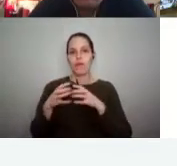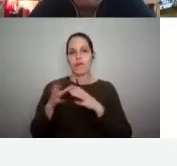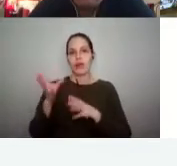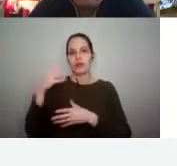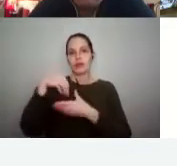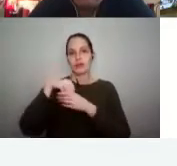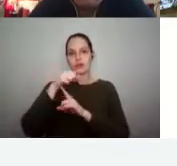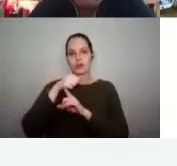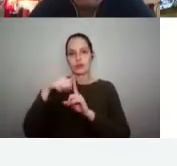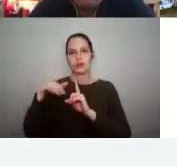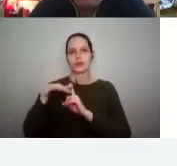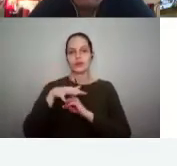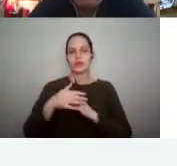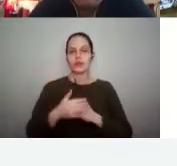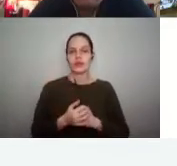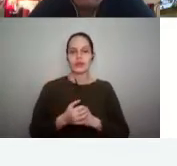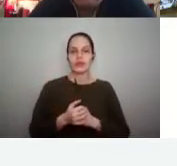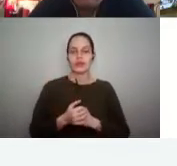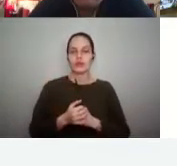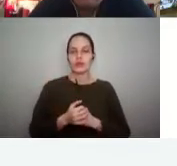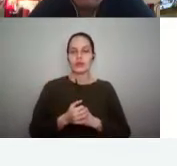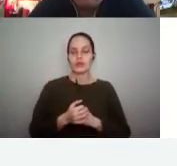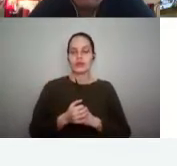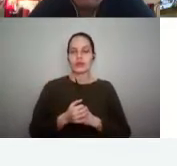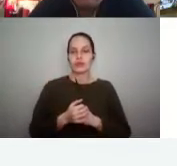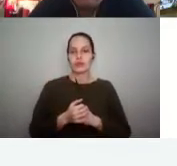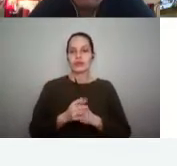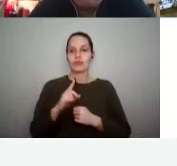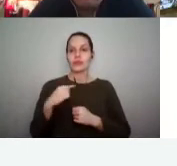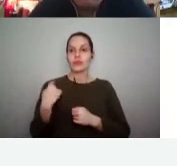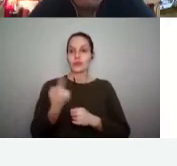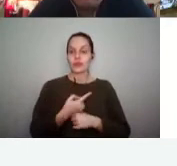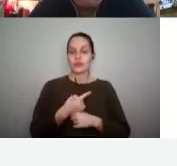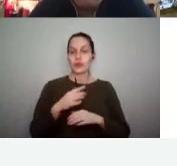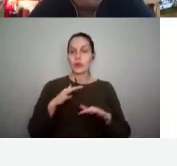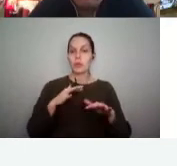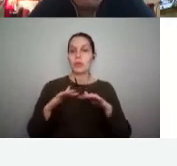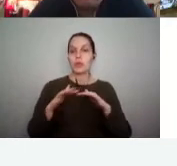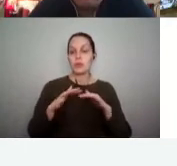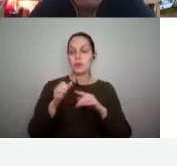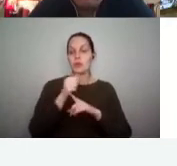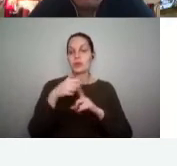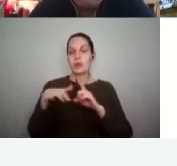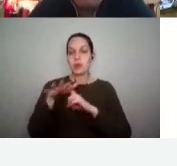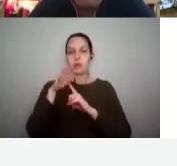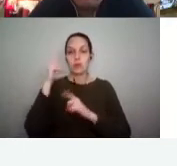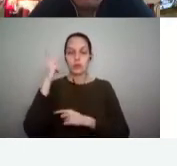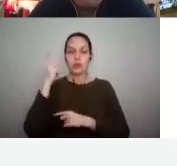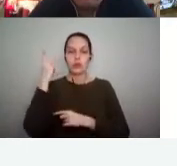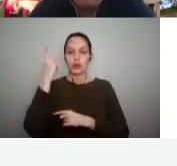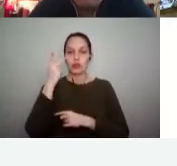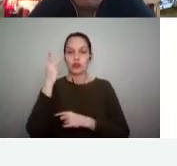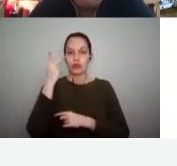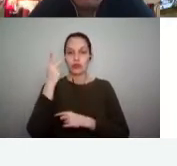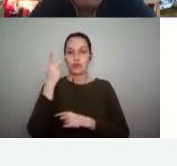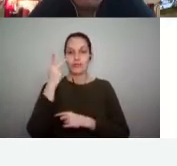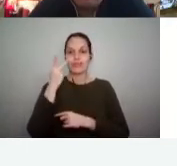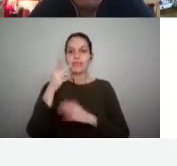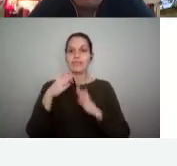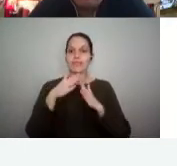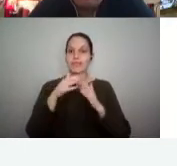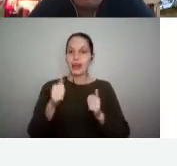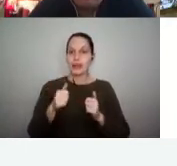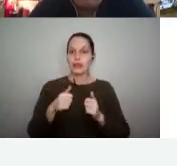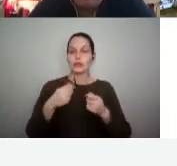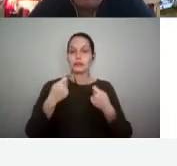E os nossos movimentos sociais e políticos que reivindicam, né, a substituição do colonialismo